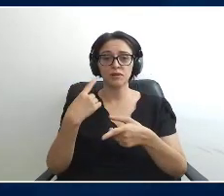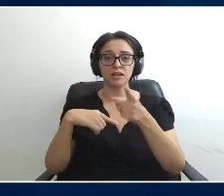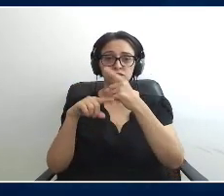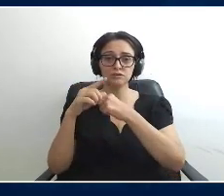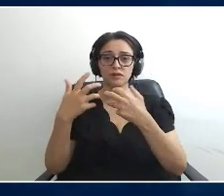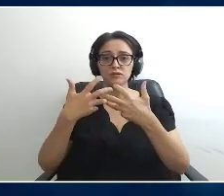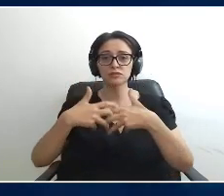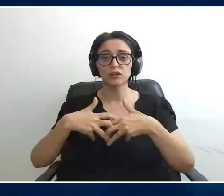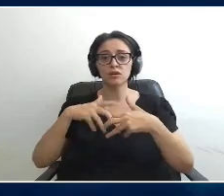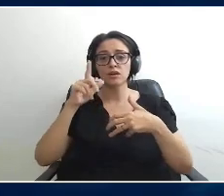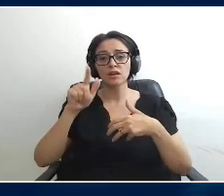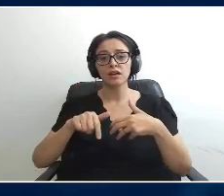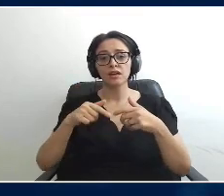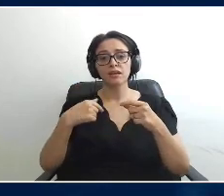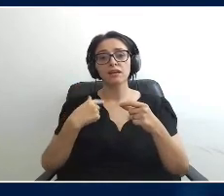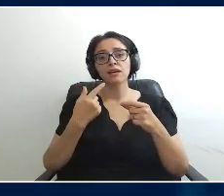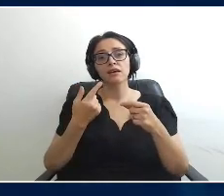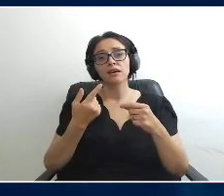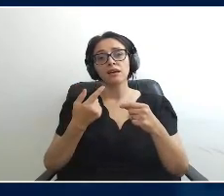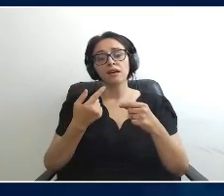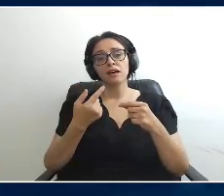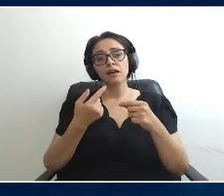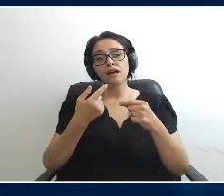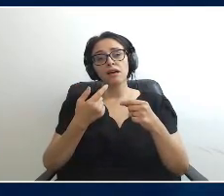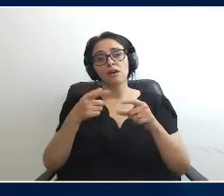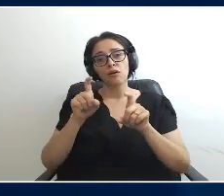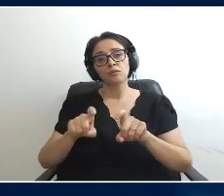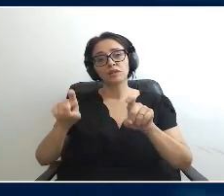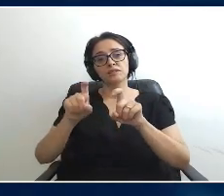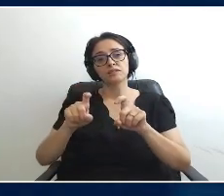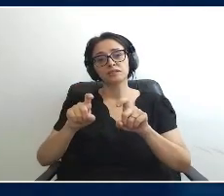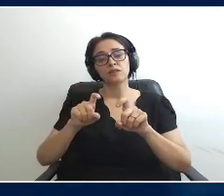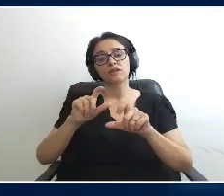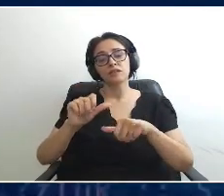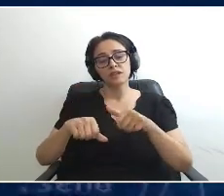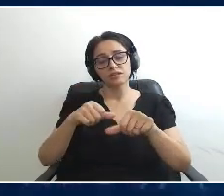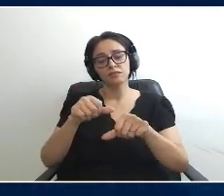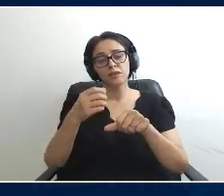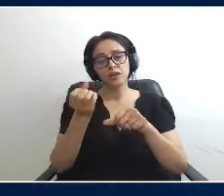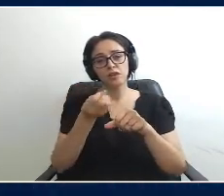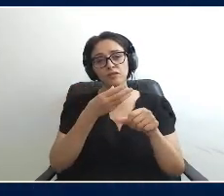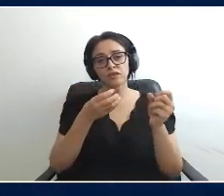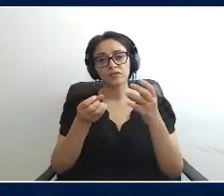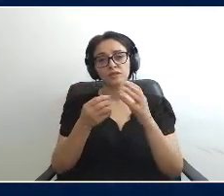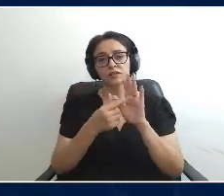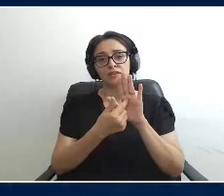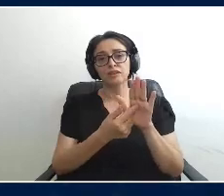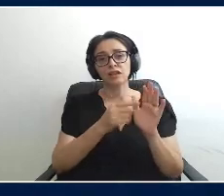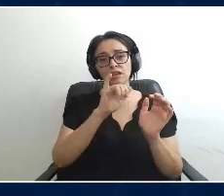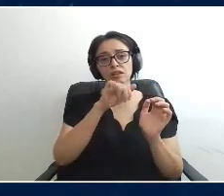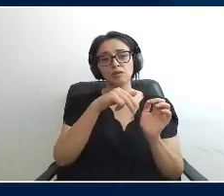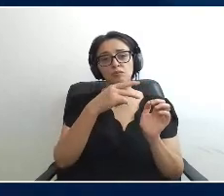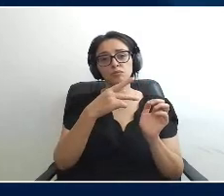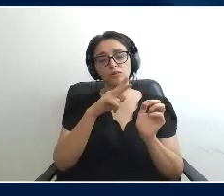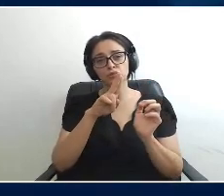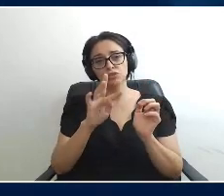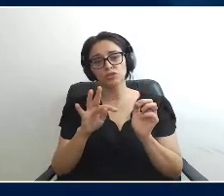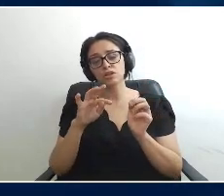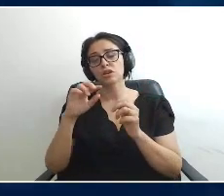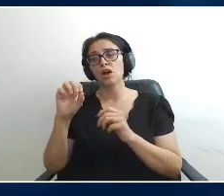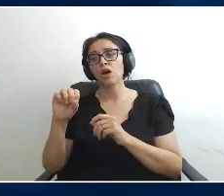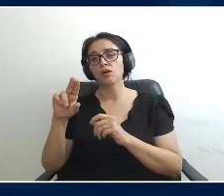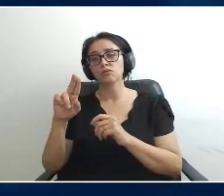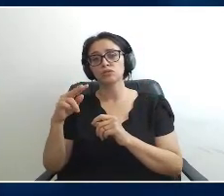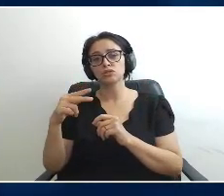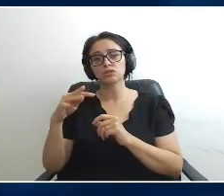né? Da ideia de você ter computações que transformam e trazem novas expressões, né? Você tem um input, tem um output novo e não uma mutação de